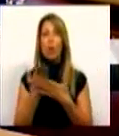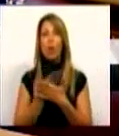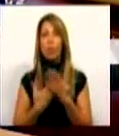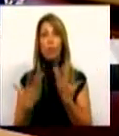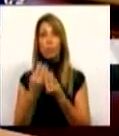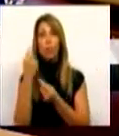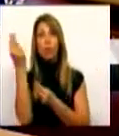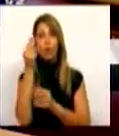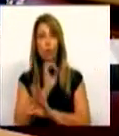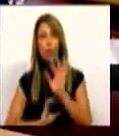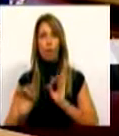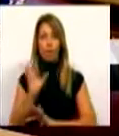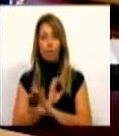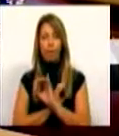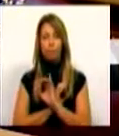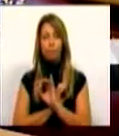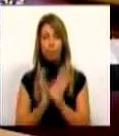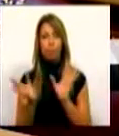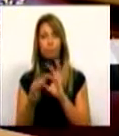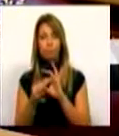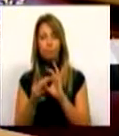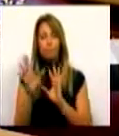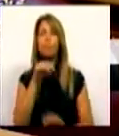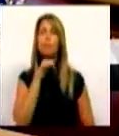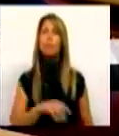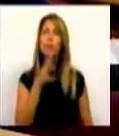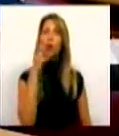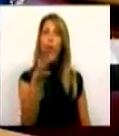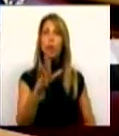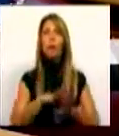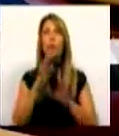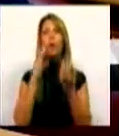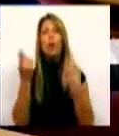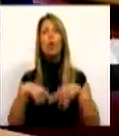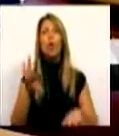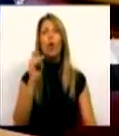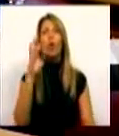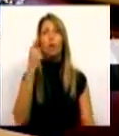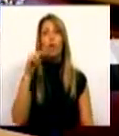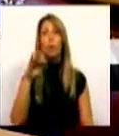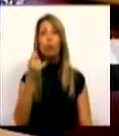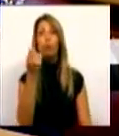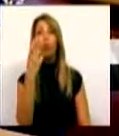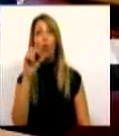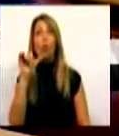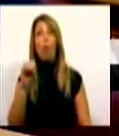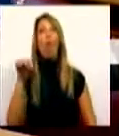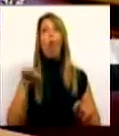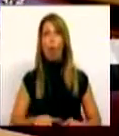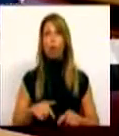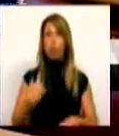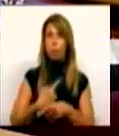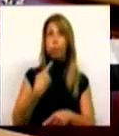União Europeia. Permita-me que refira aqui a Cimeira de Gotemburgo, hoje mesmo, que adotou o